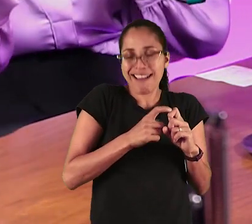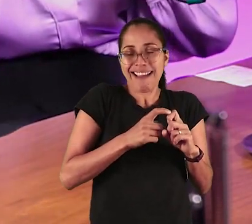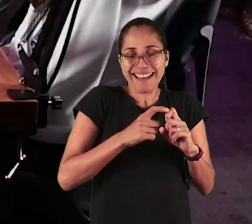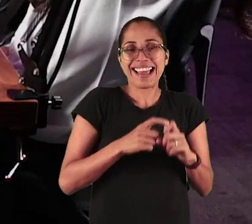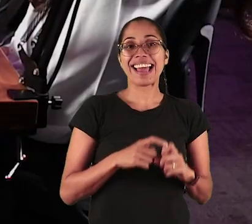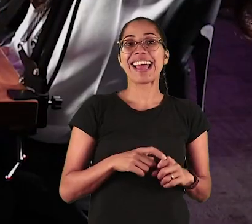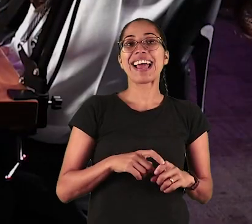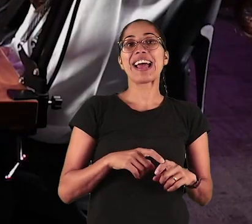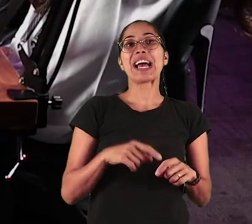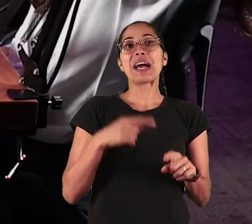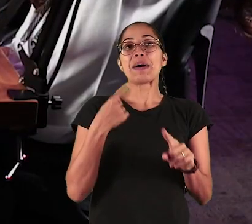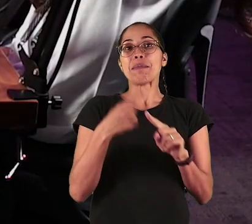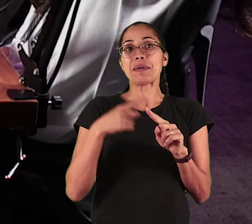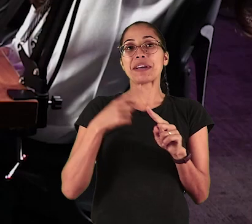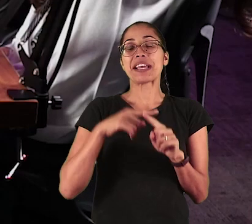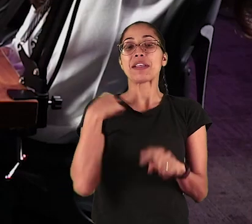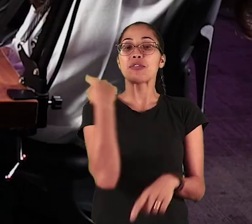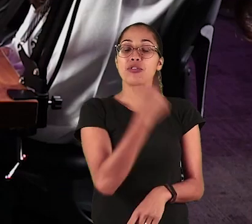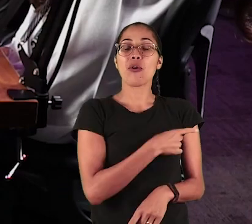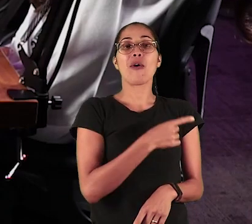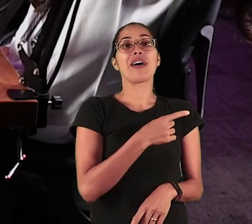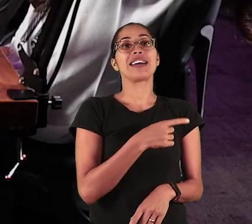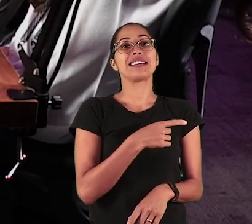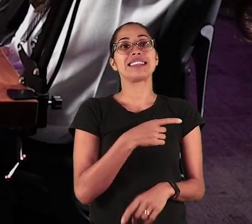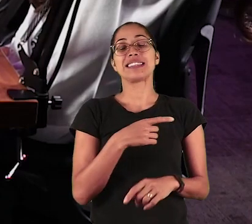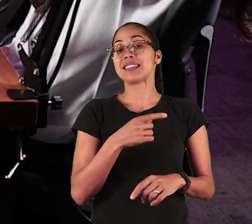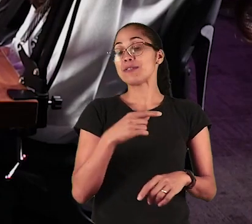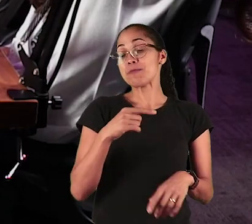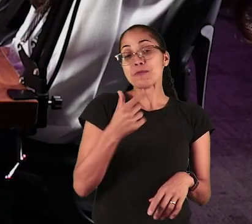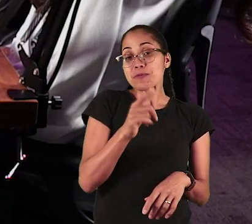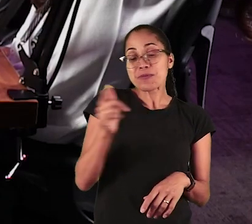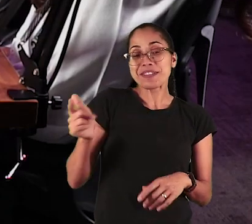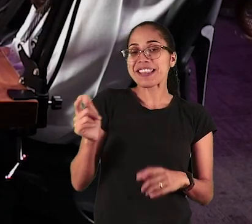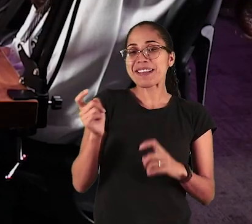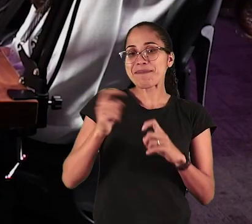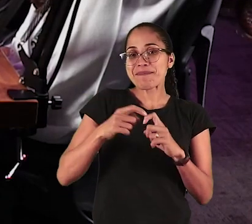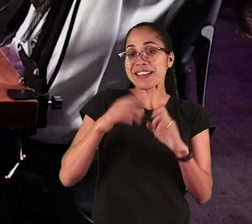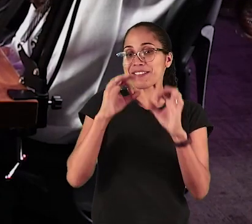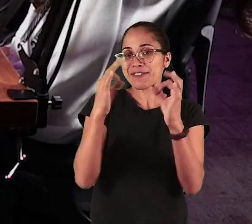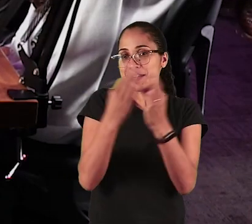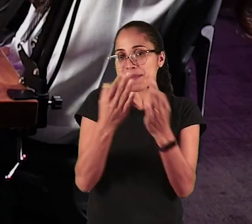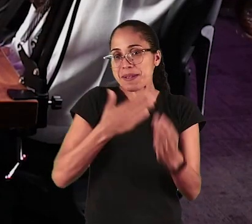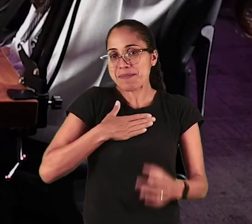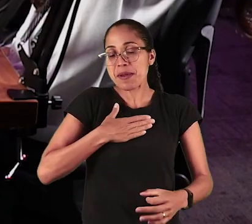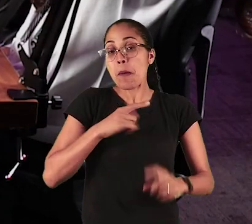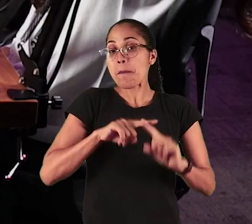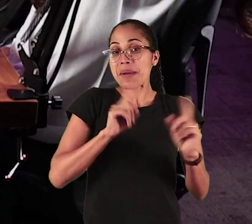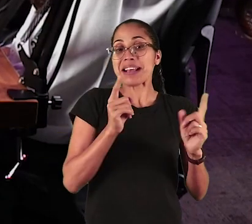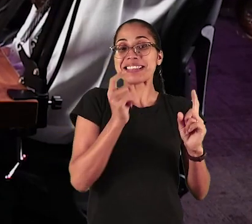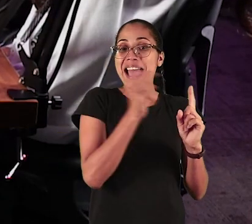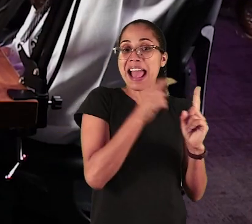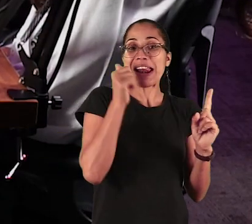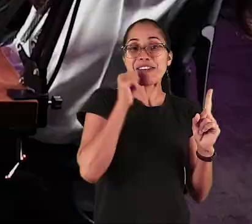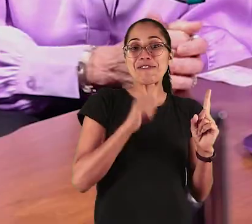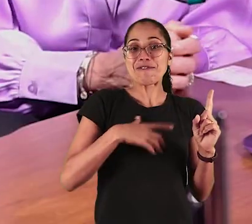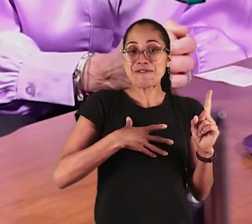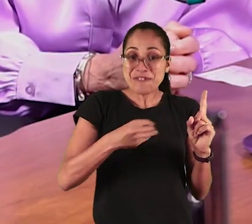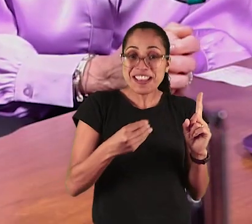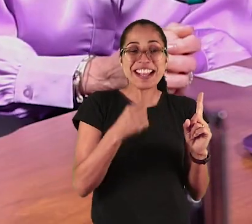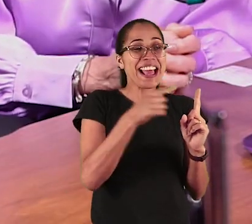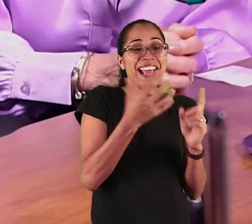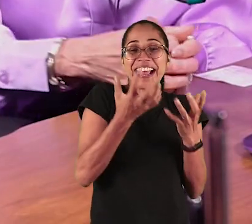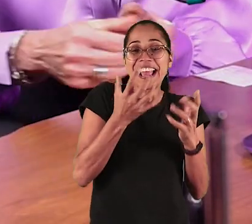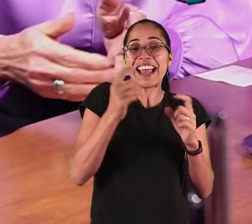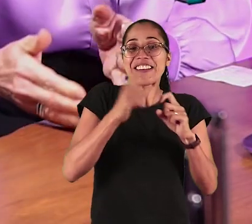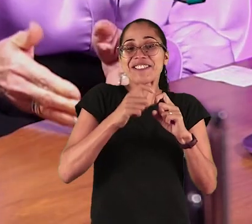dessa história que é o contrário não temos médicos na família somos todos do mercado financeiro e ela quis para essa para essa carreira